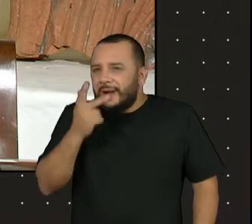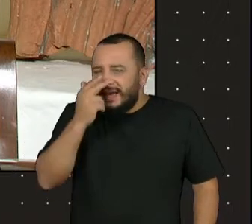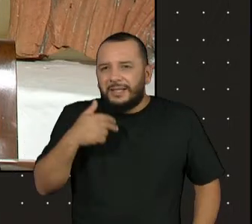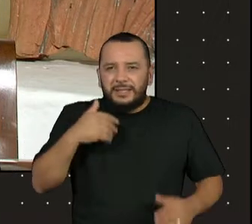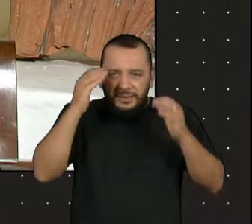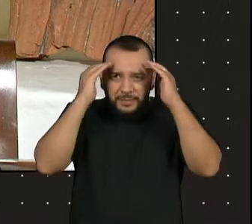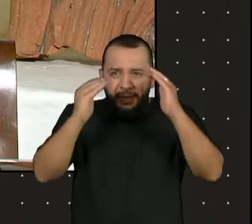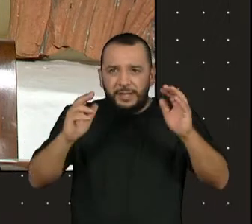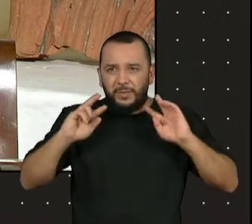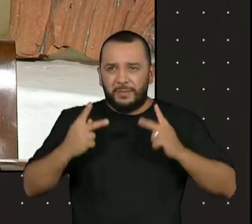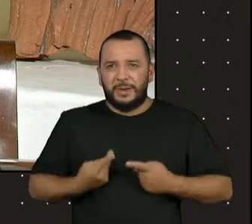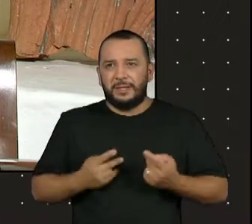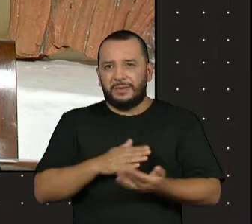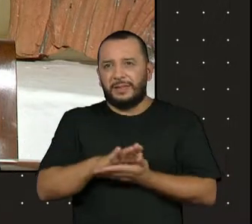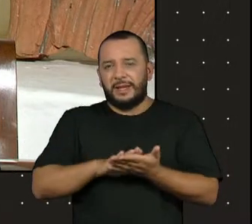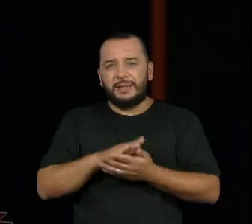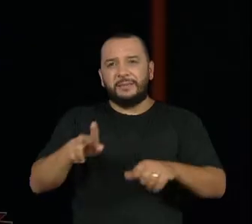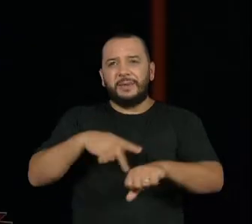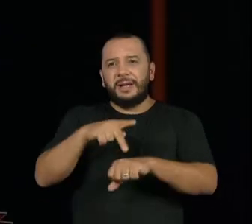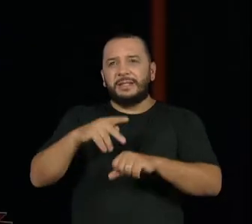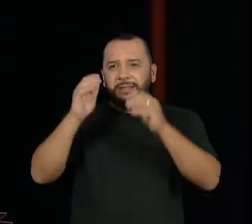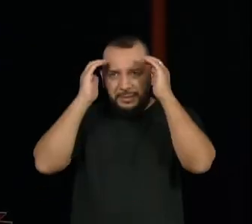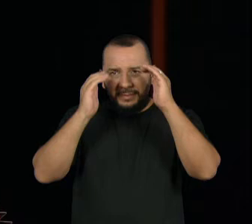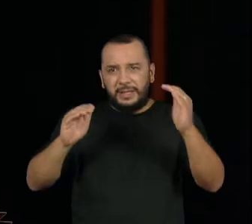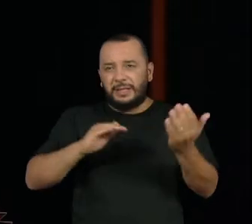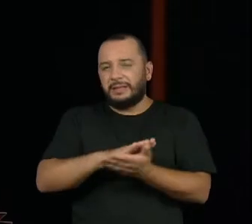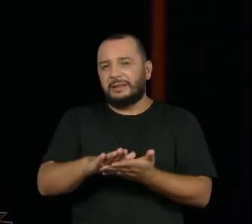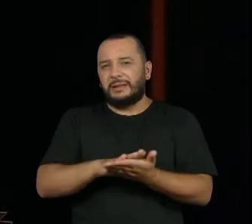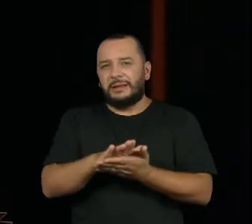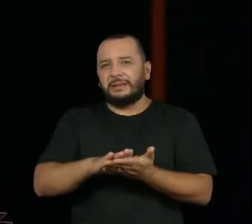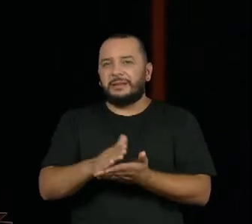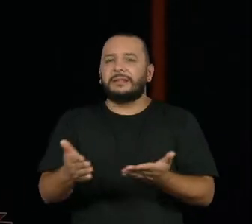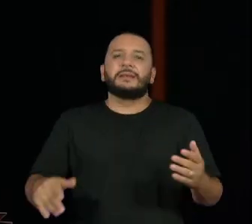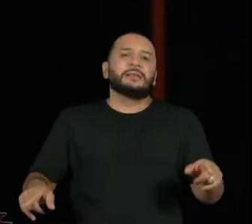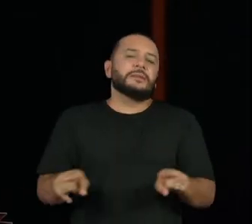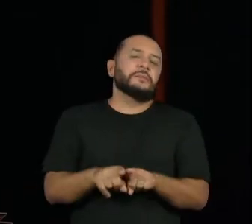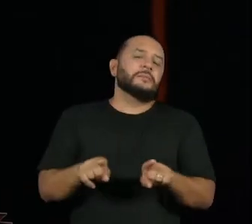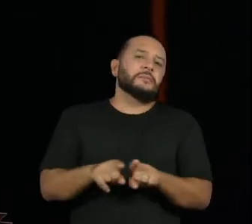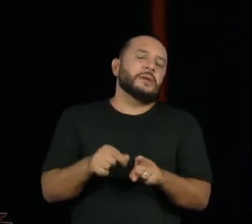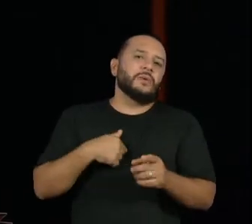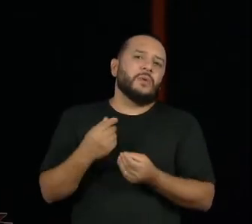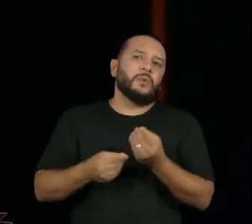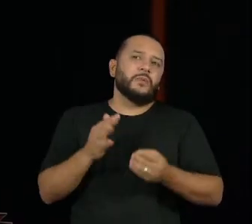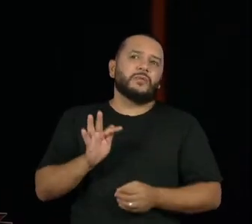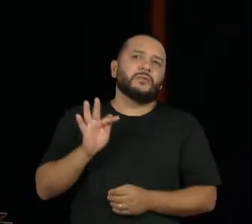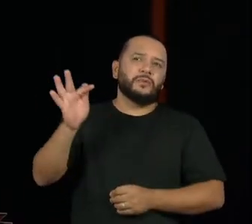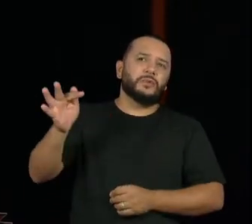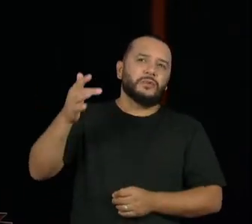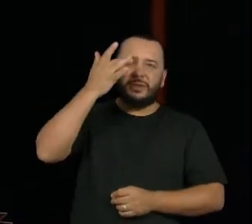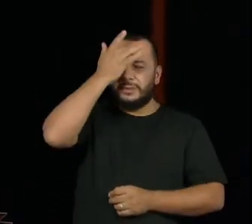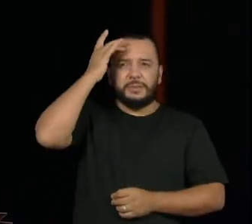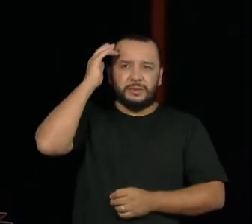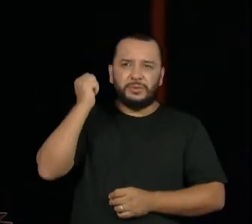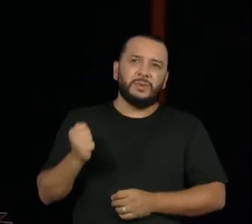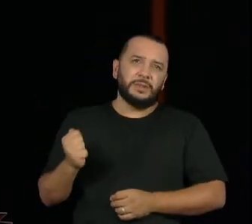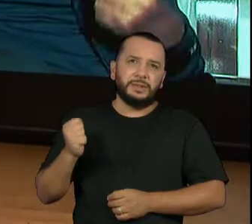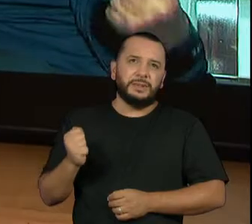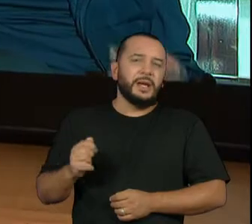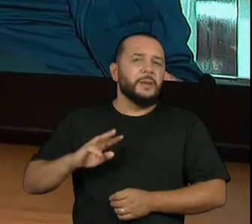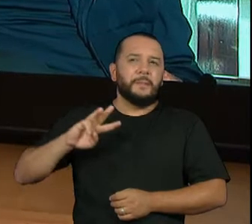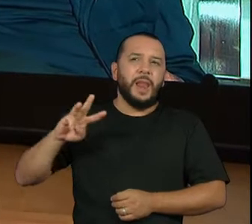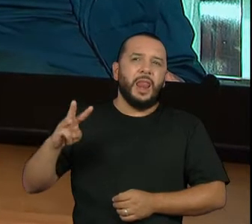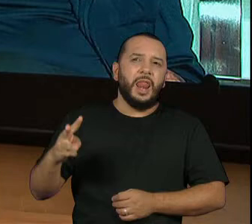o desrespeito à nação, é o desrespeito ao destino de milhões de pessoas, centenas de milhares das